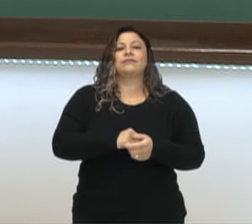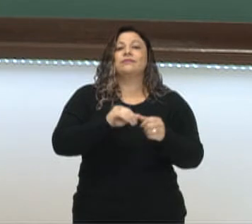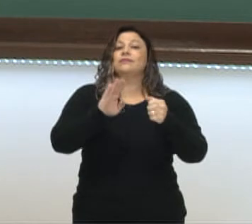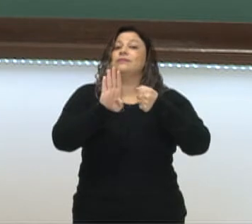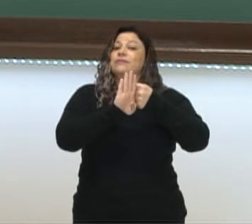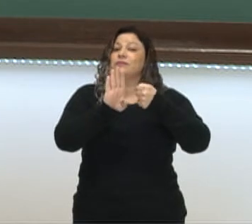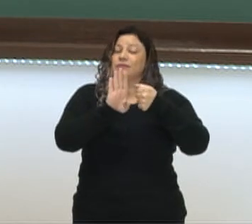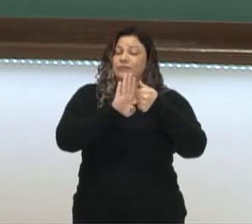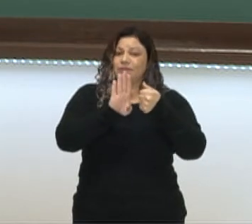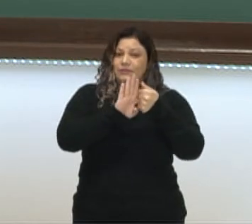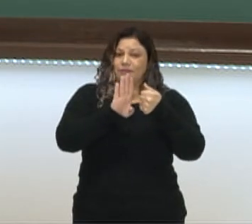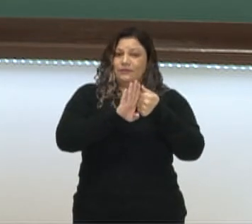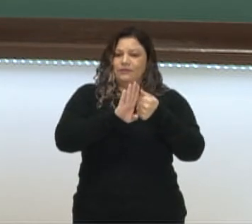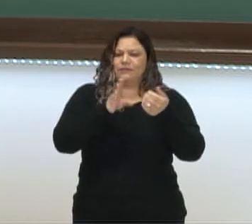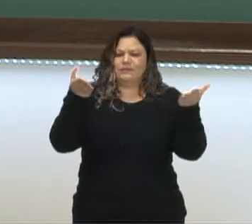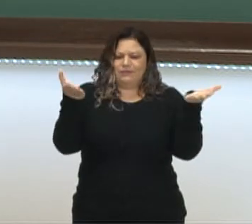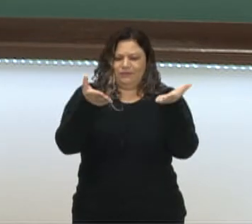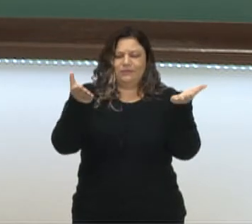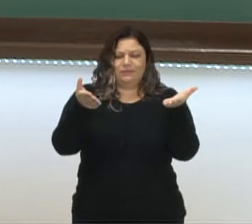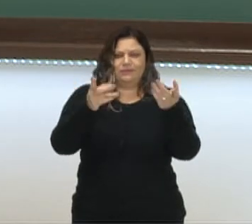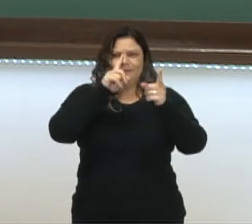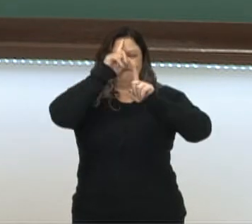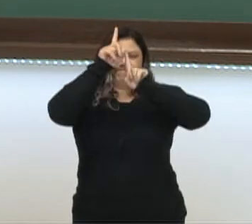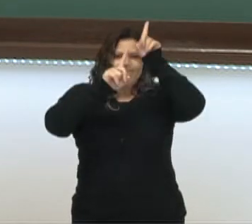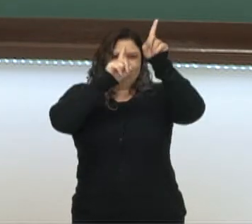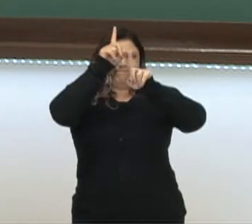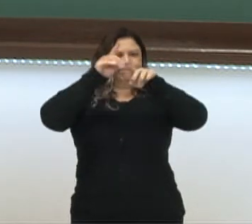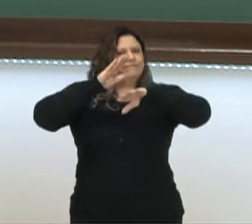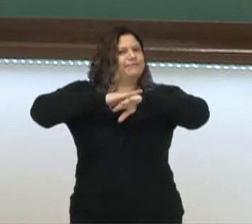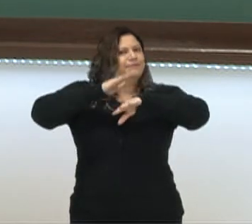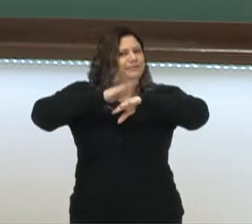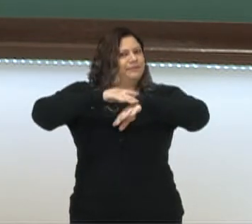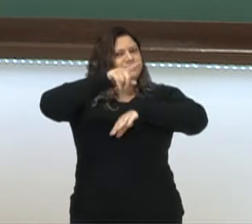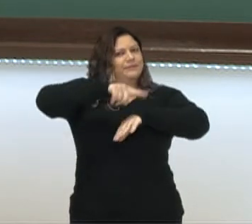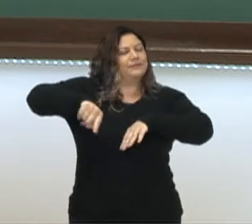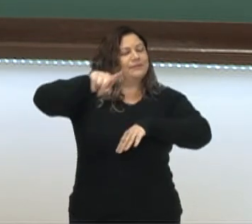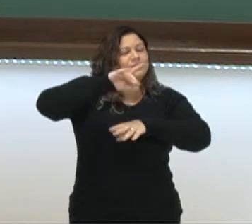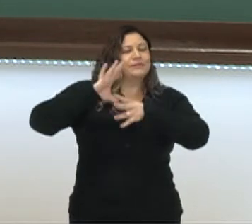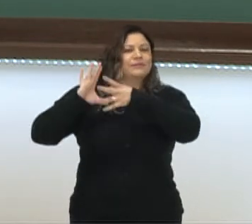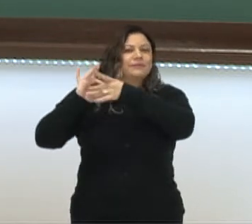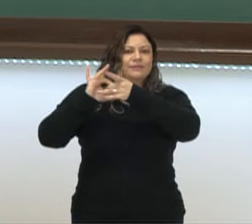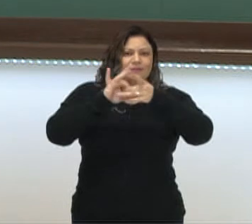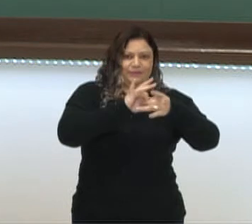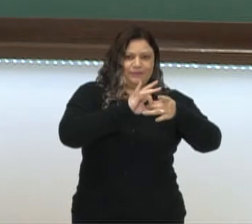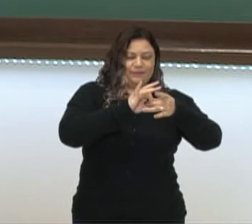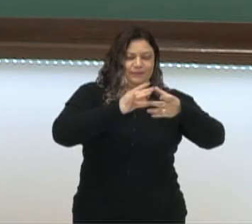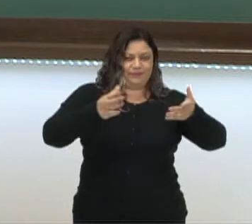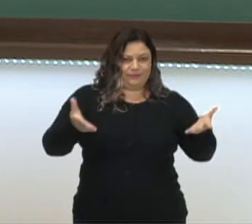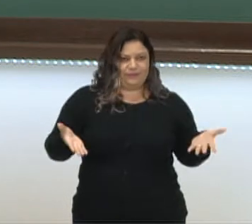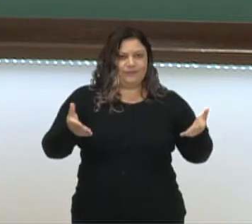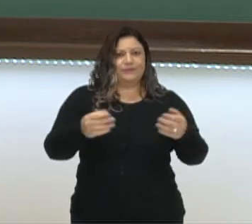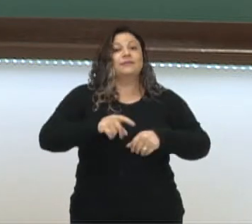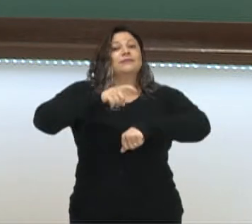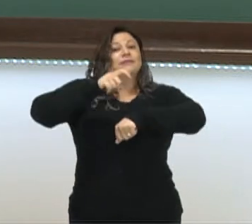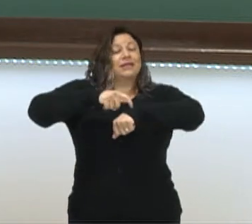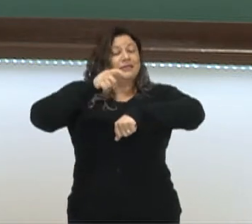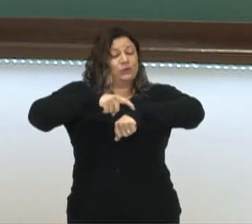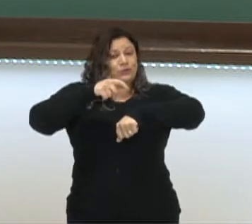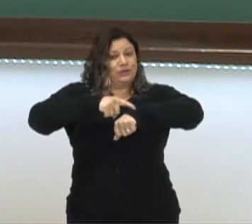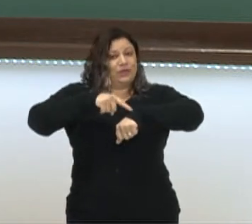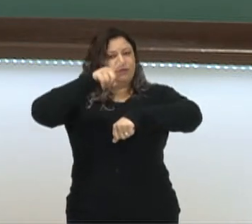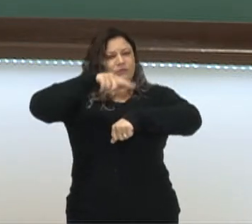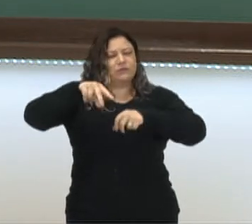substantivo. Tá? Agora faz parte da criatividade de vocês, pelo contexto aqui, tá bom? Vou dar mais um tempo para